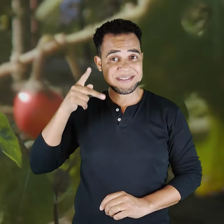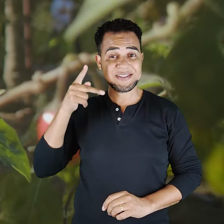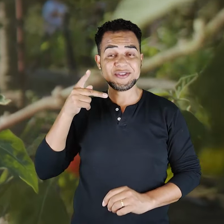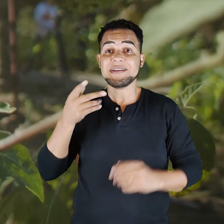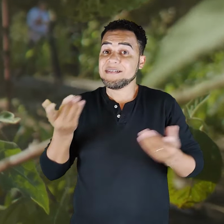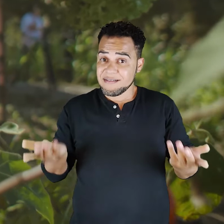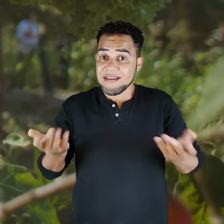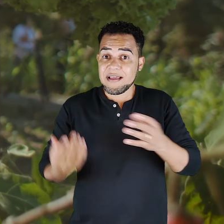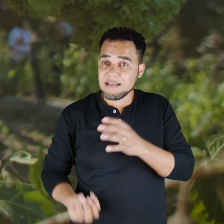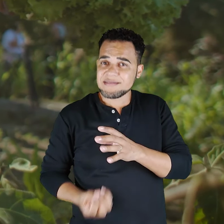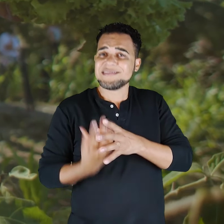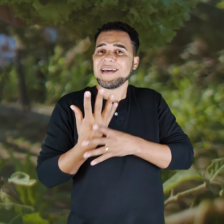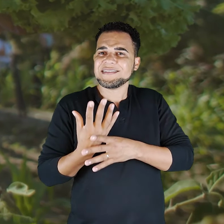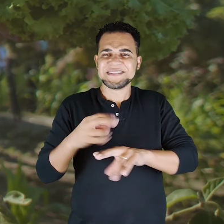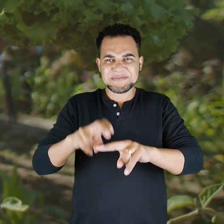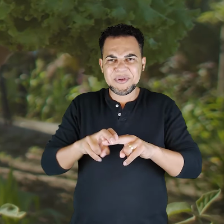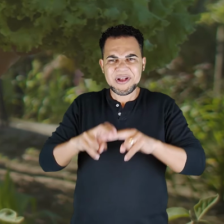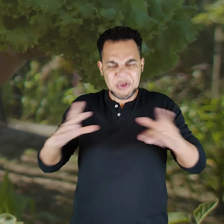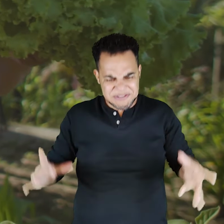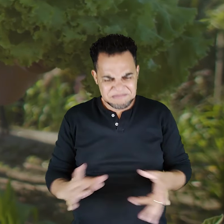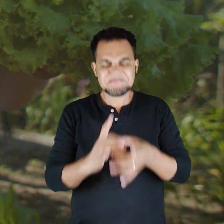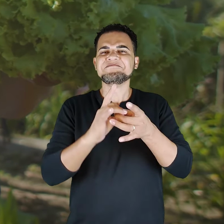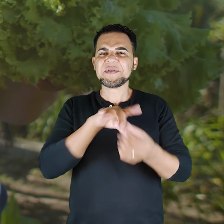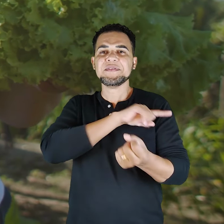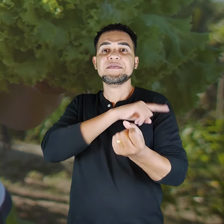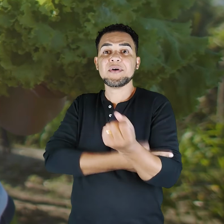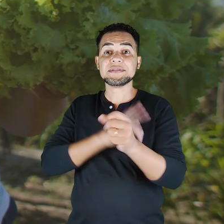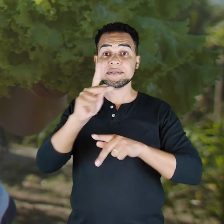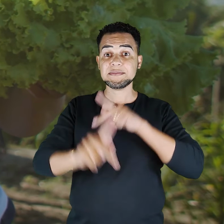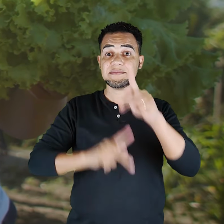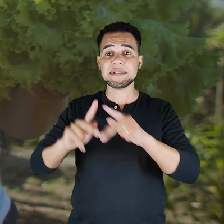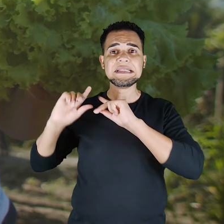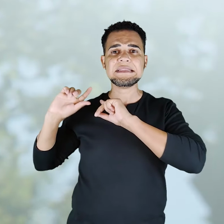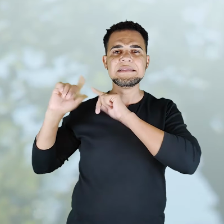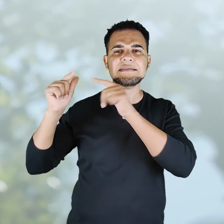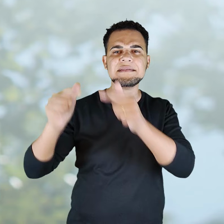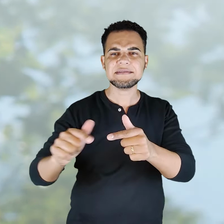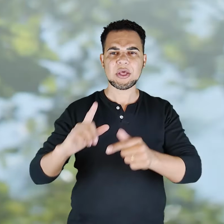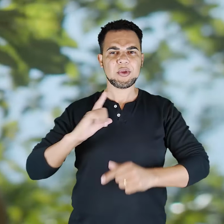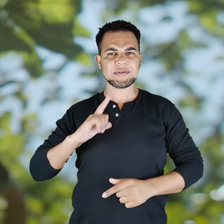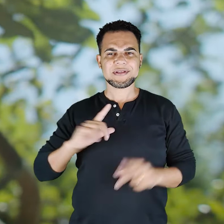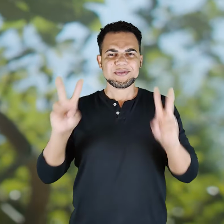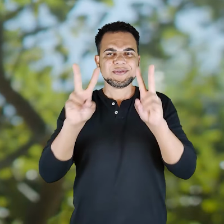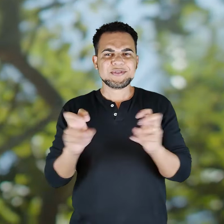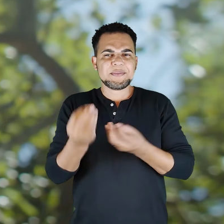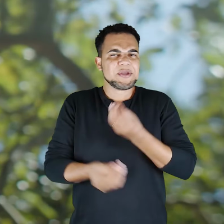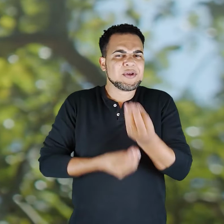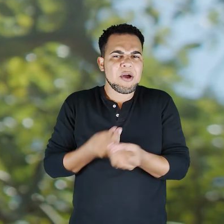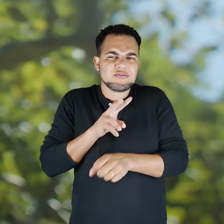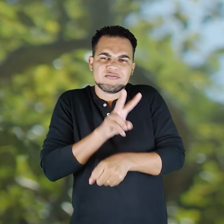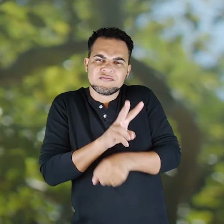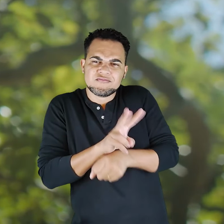política. Ela nasce, né, dessa força, né, que as populações tradicionais trazem consigo sobre as formas